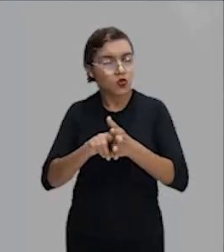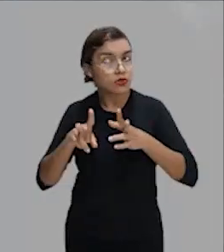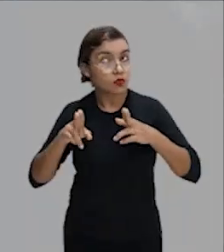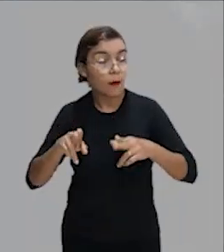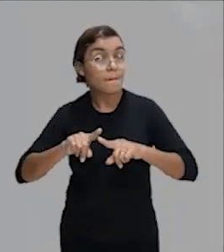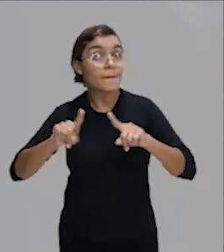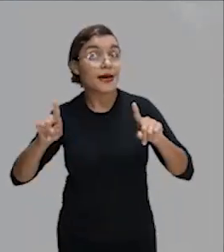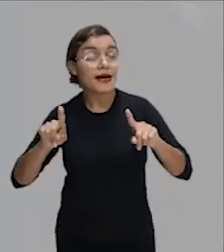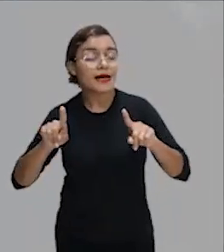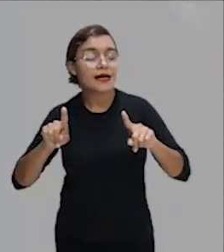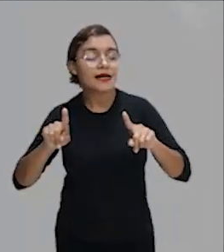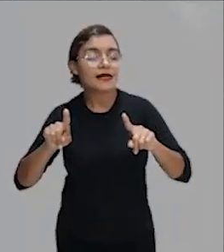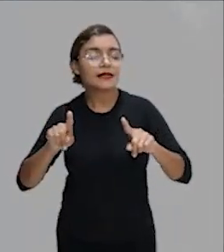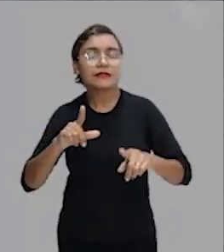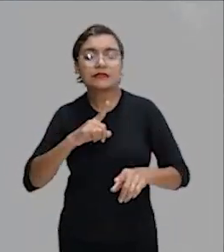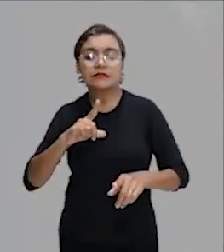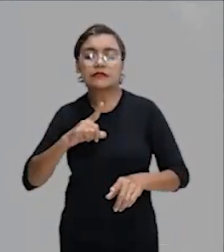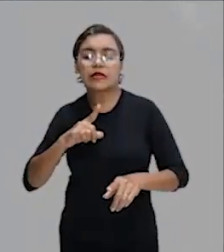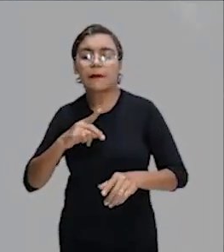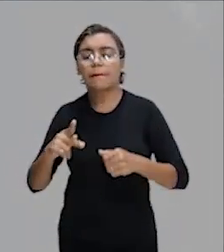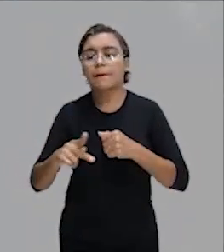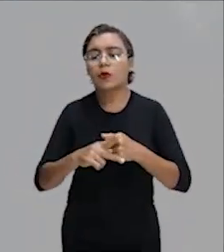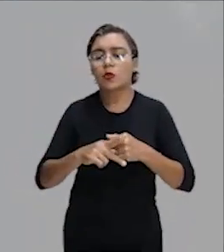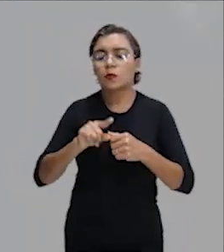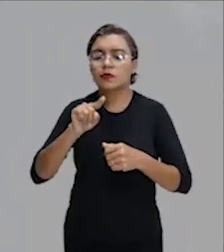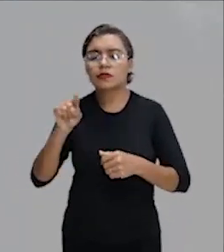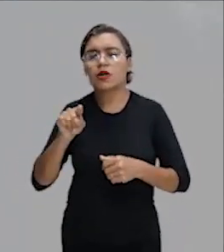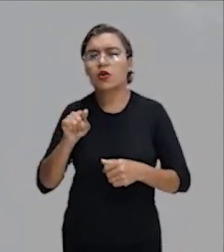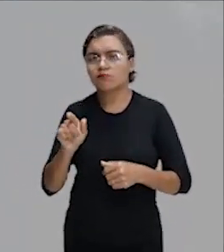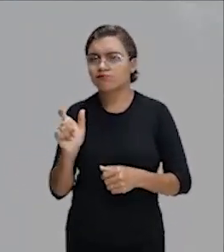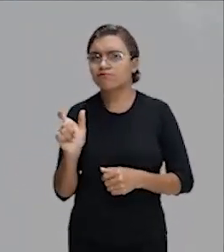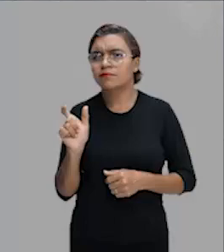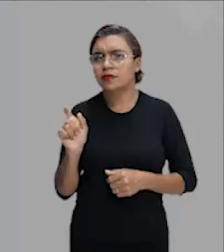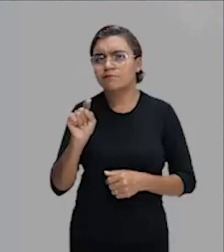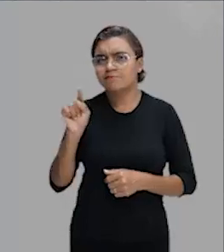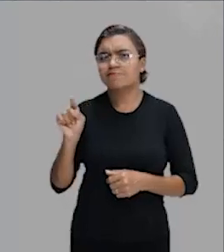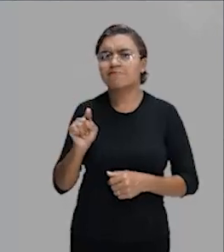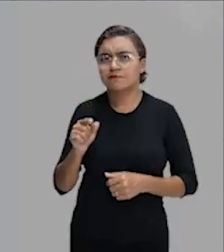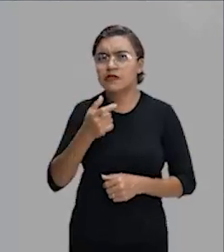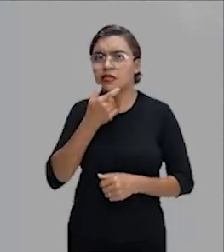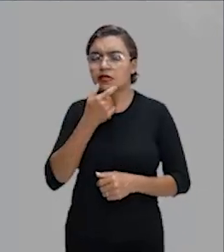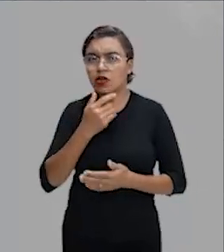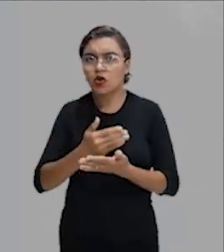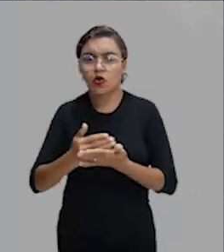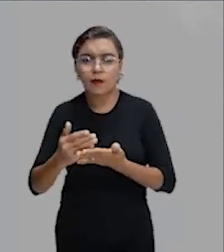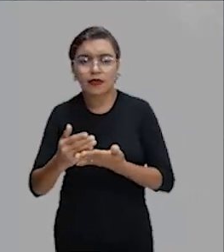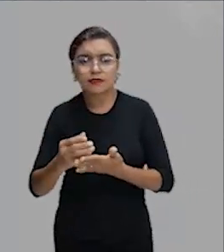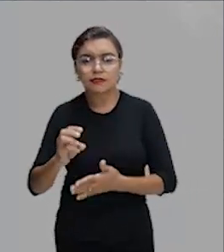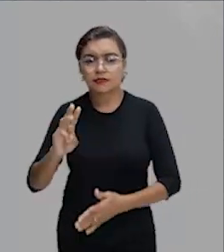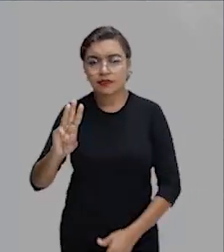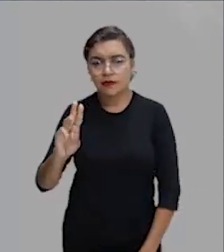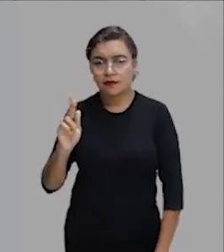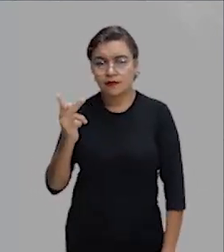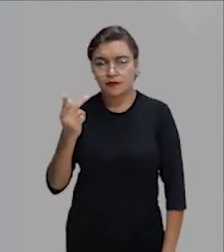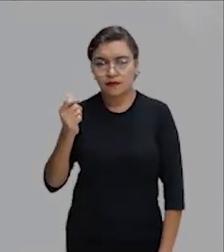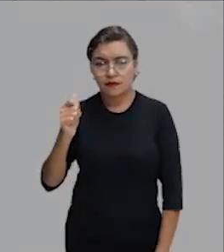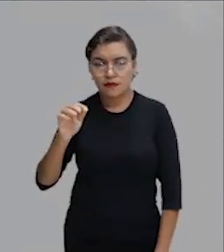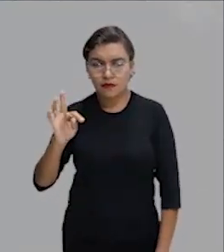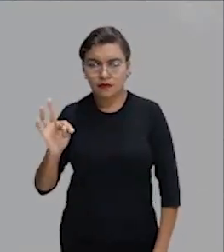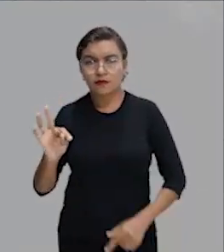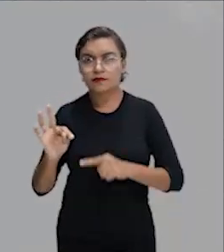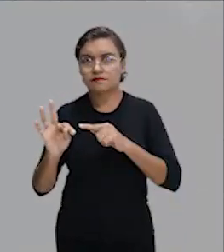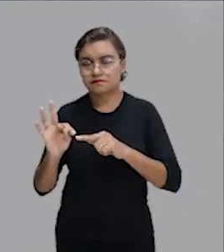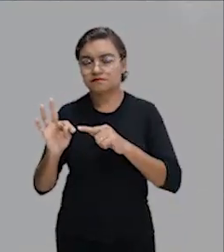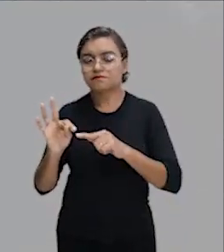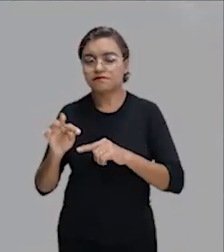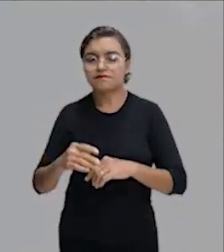eu tenho pronomes interrogativos, ou palavrinhas interrogativas, que em inglês começam com WH. Por isso que nós chamamos